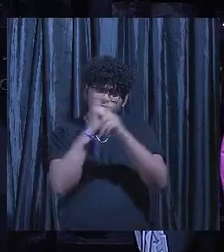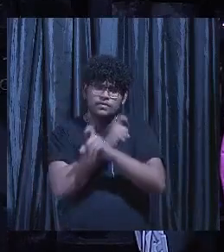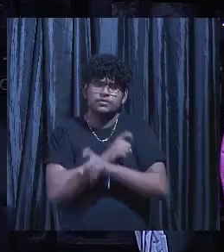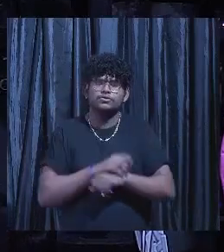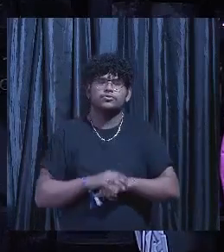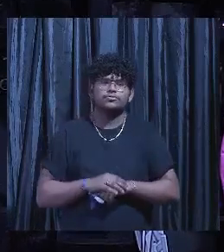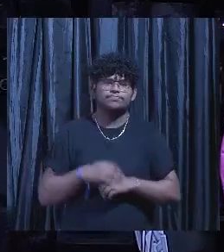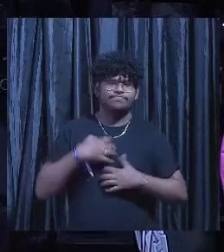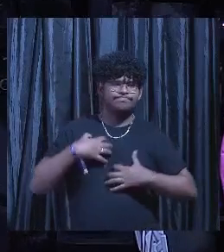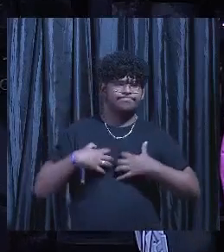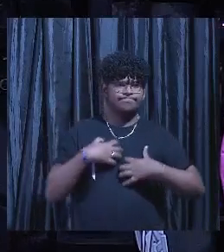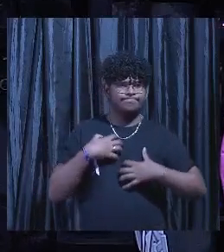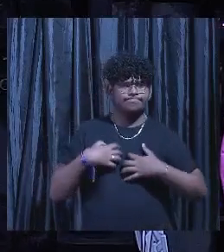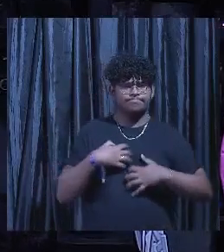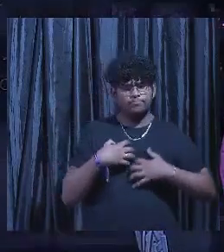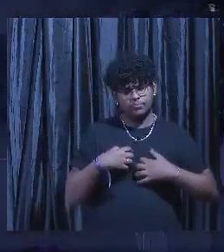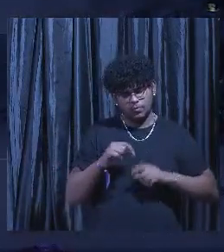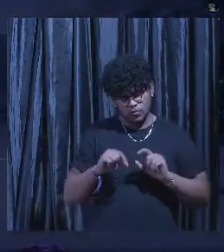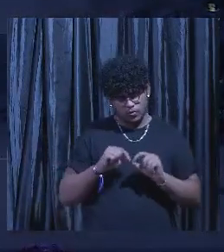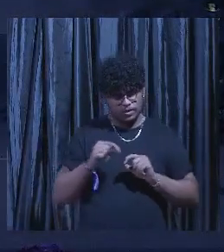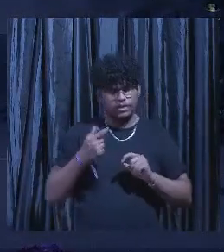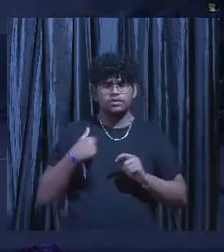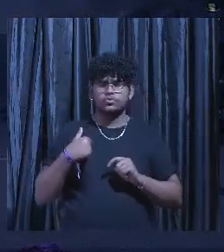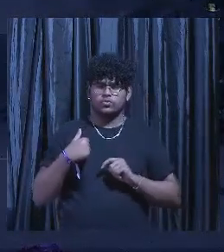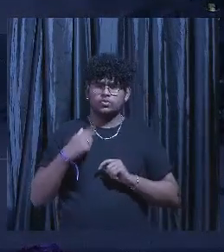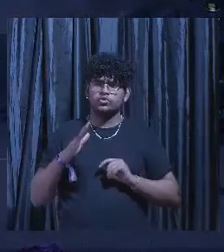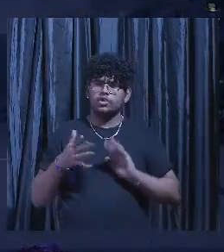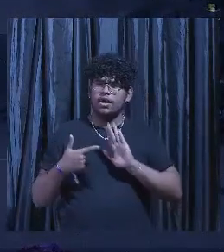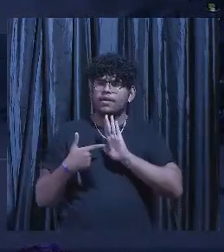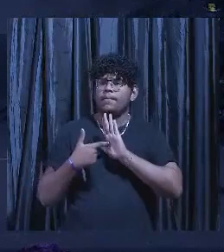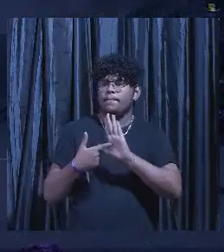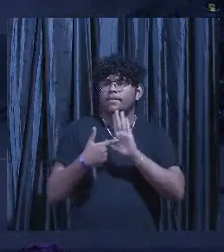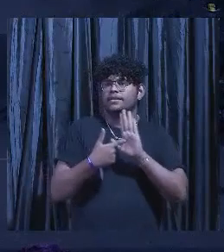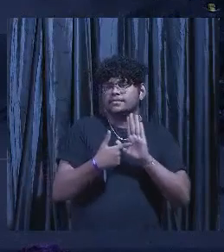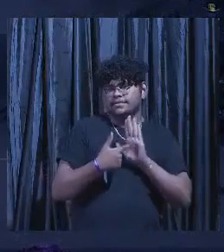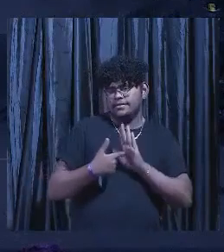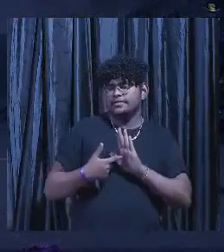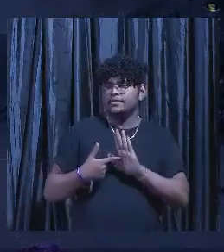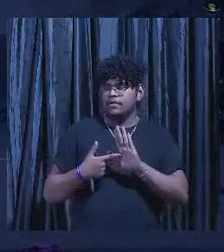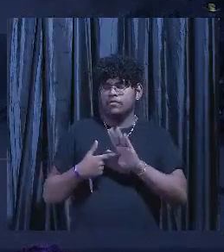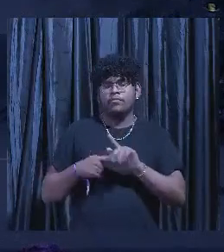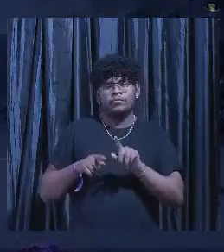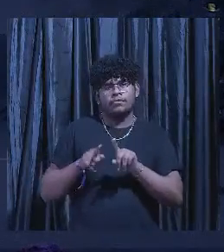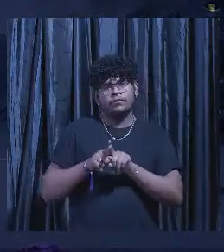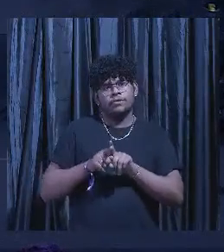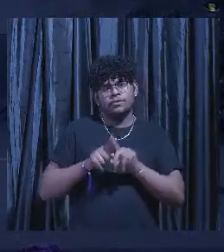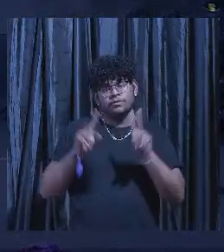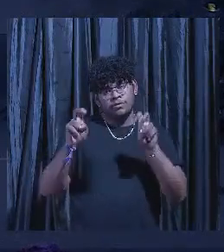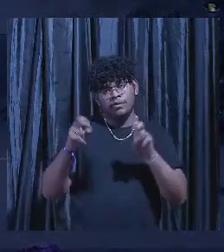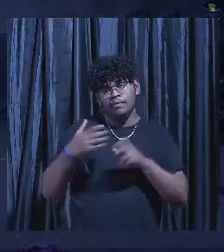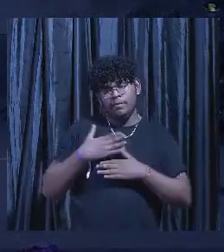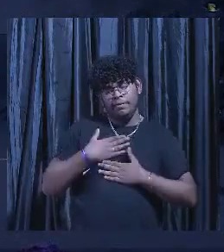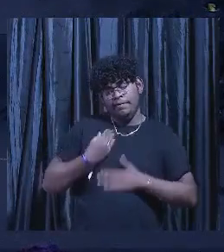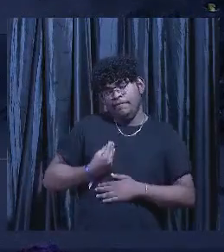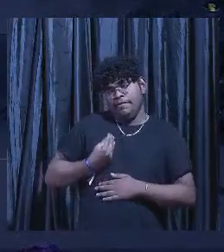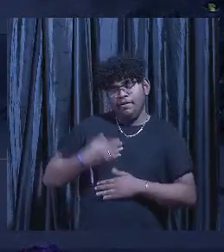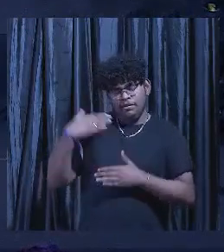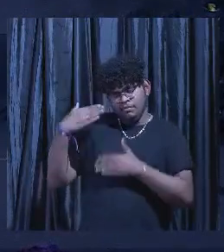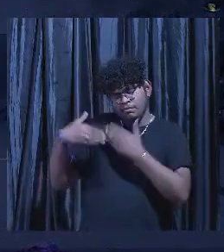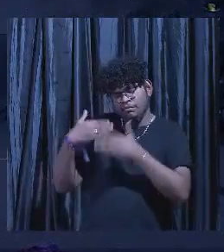uma apresentação muito especial para vocês, para contar um pouquinho da minha jornada, né? Espero que vocês